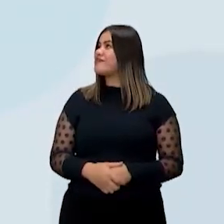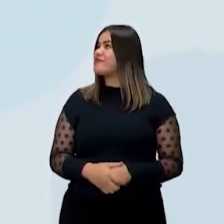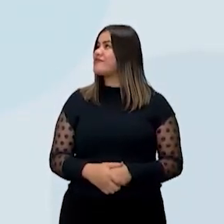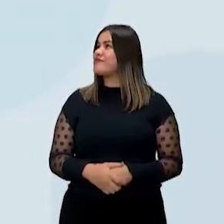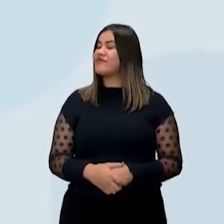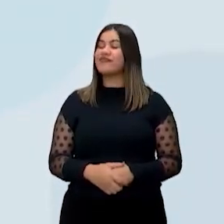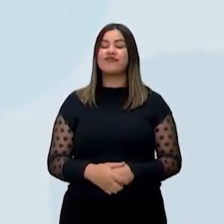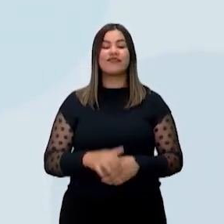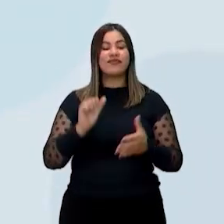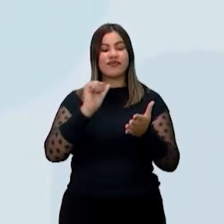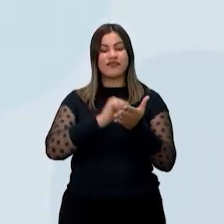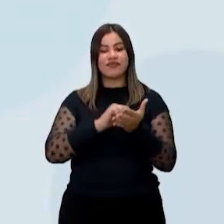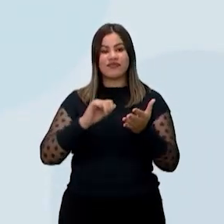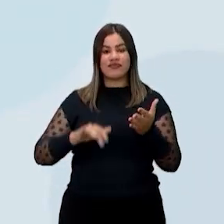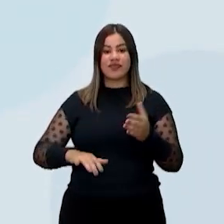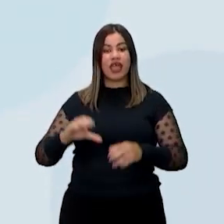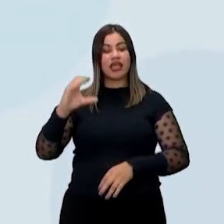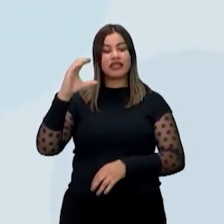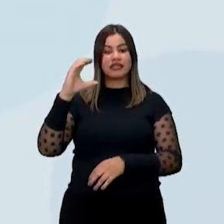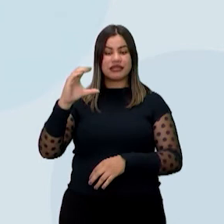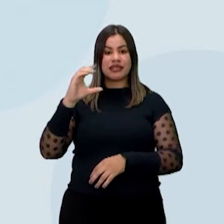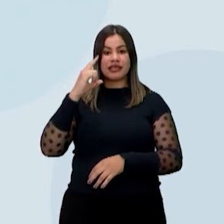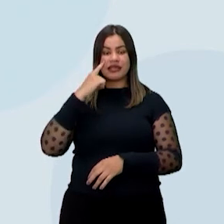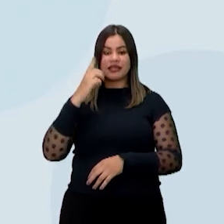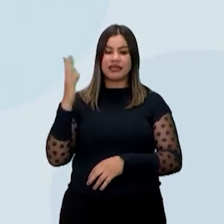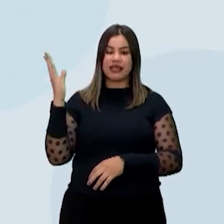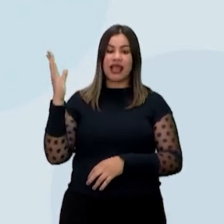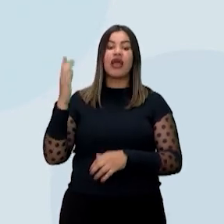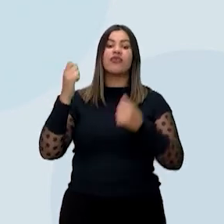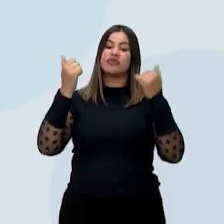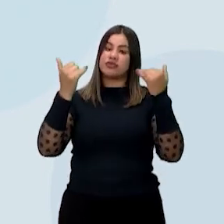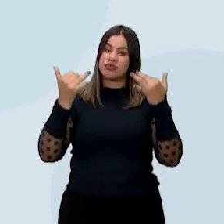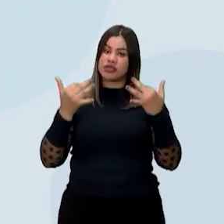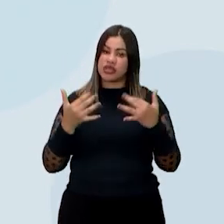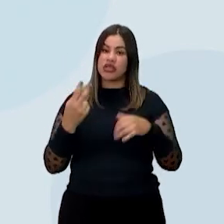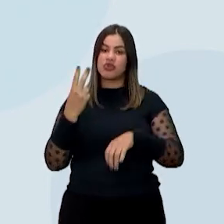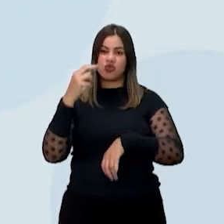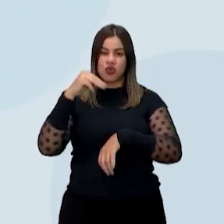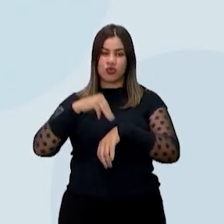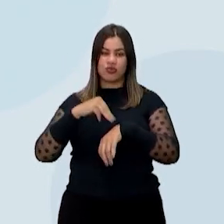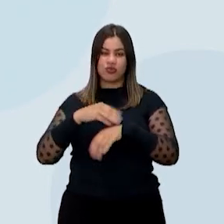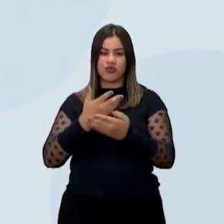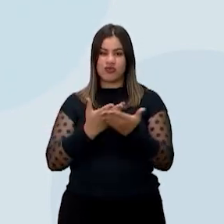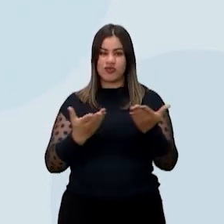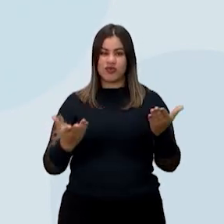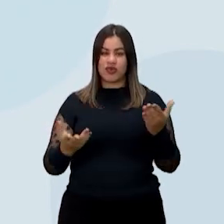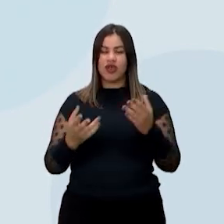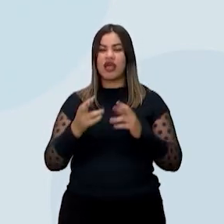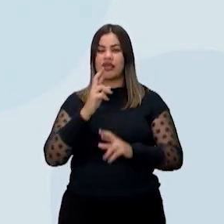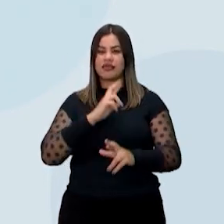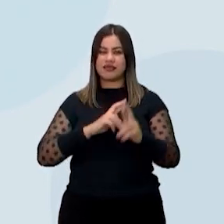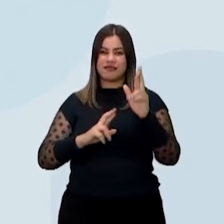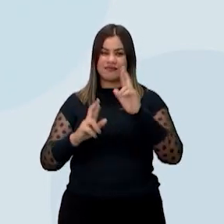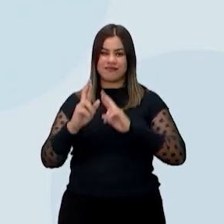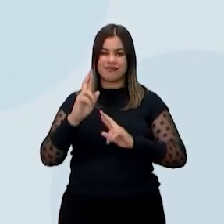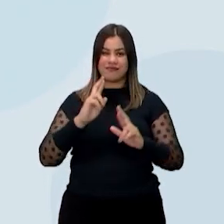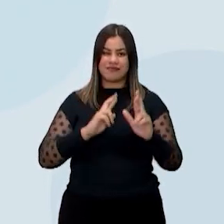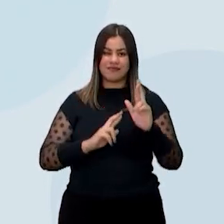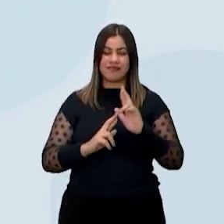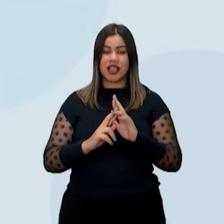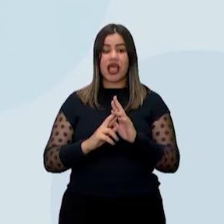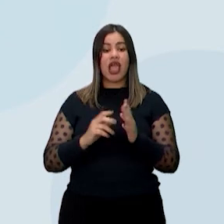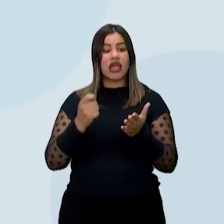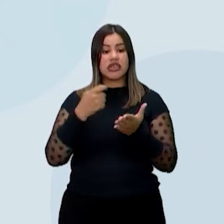para a atividade C. Eu já falei um pouquinho sobre isso, então vou dar 2 minutinhos para vocês responderem isso. É